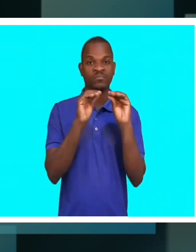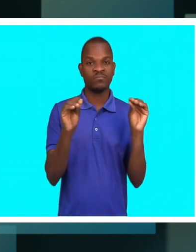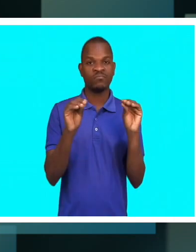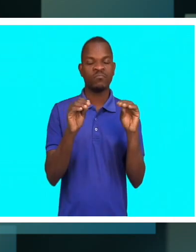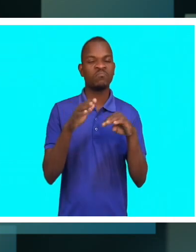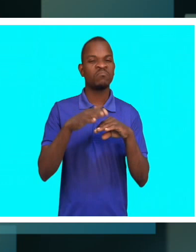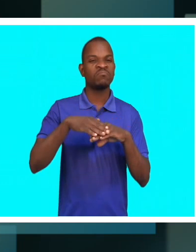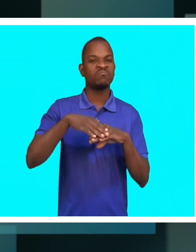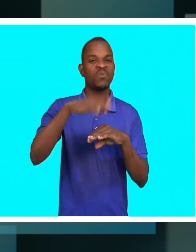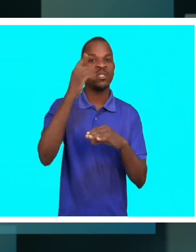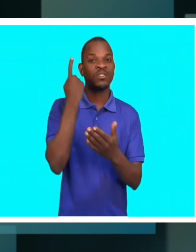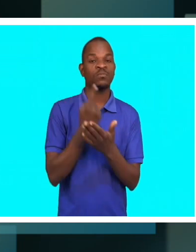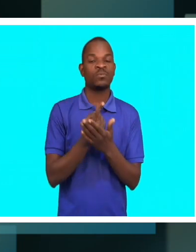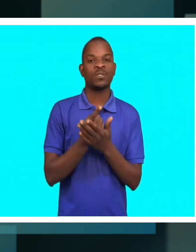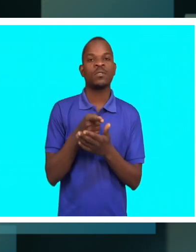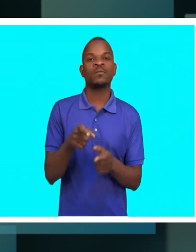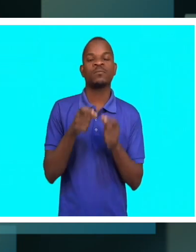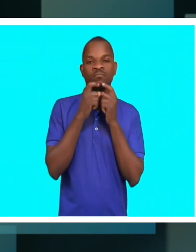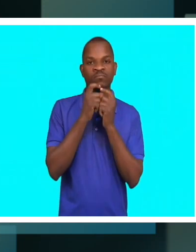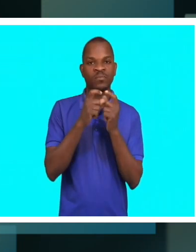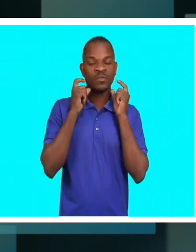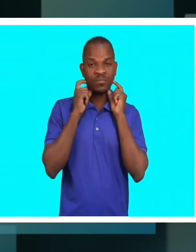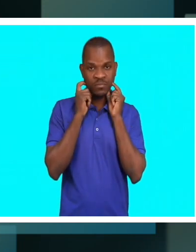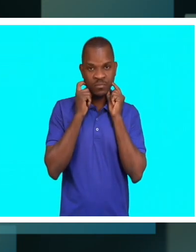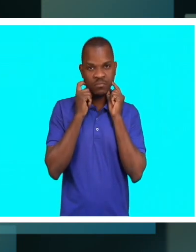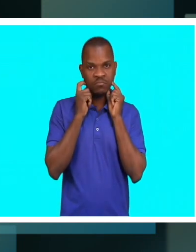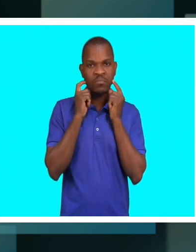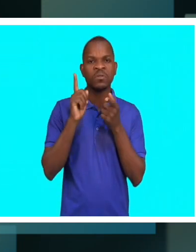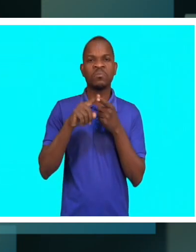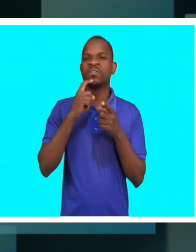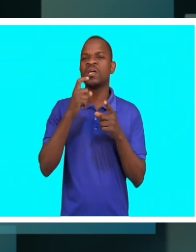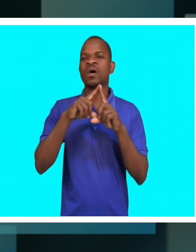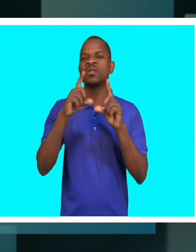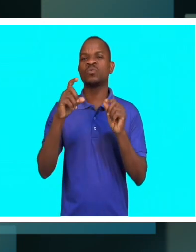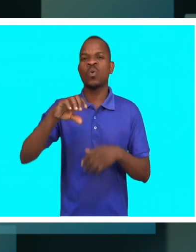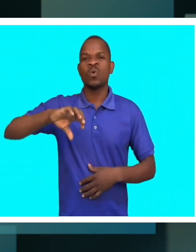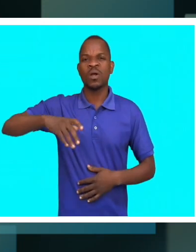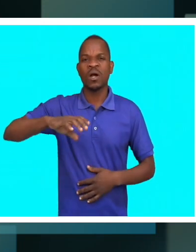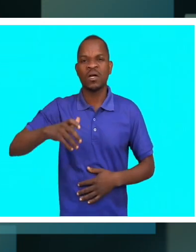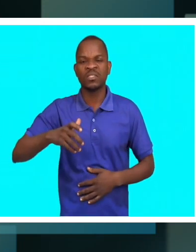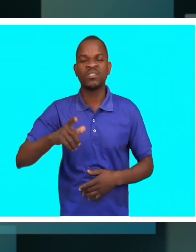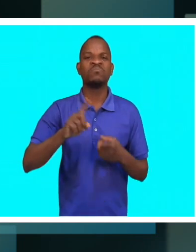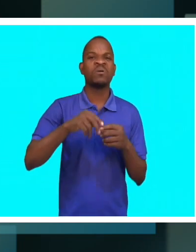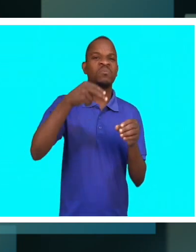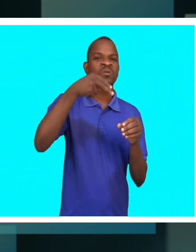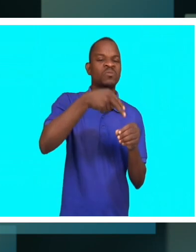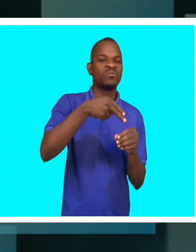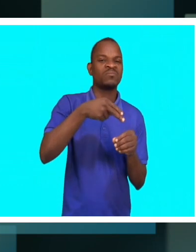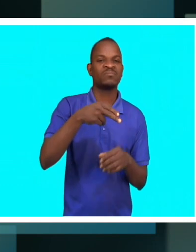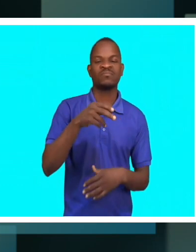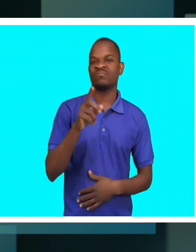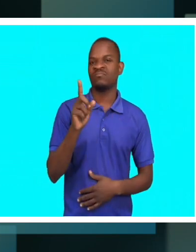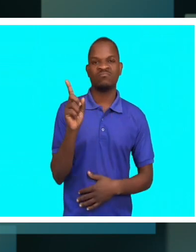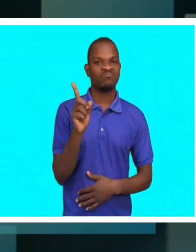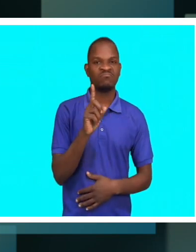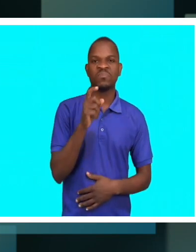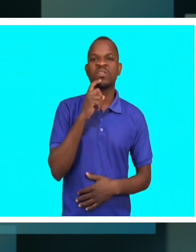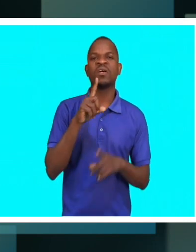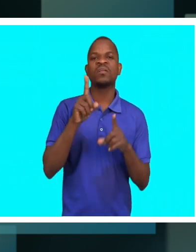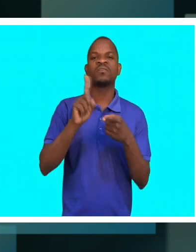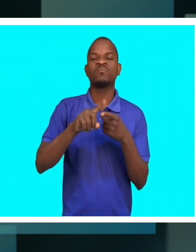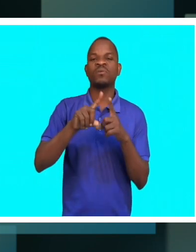A educação é a maior riqueza do Moçambique. Não é o gás, não o petróleo,